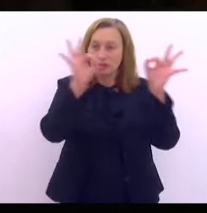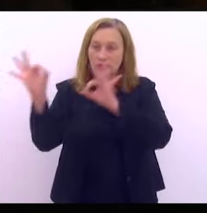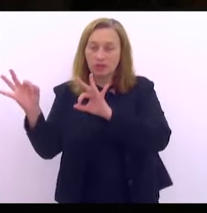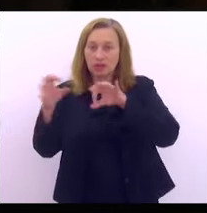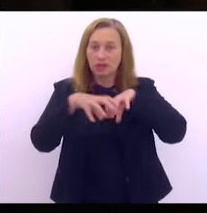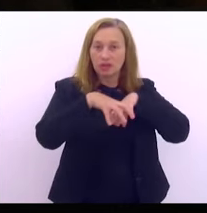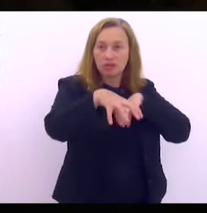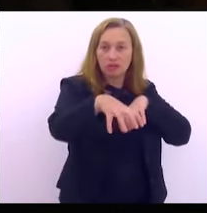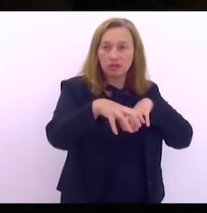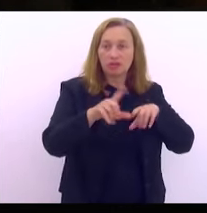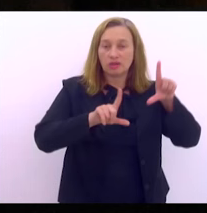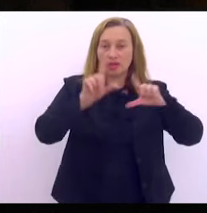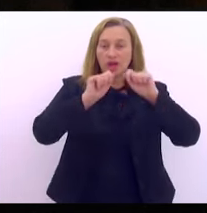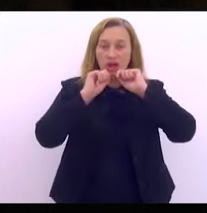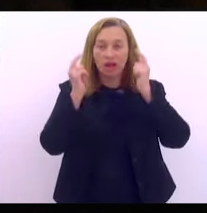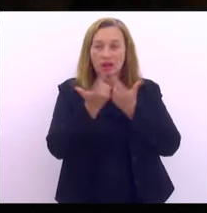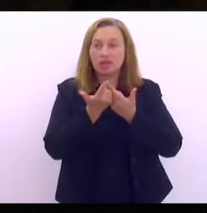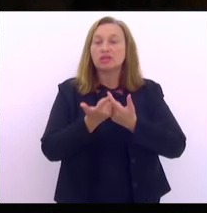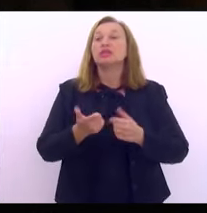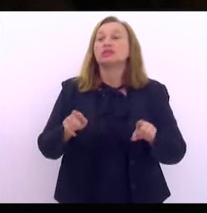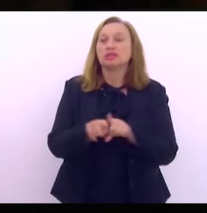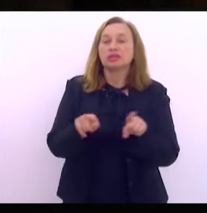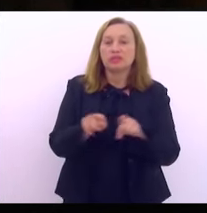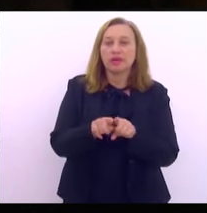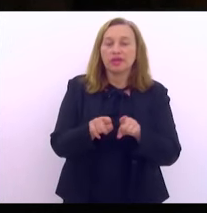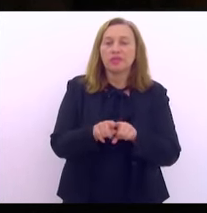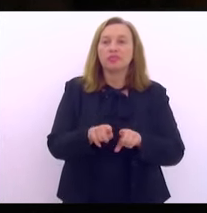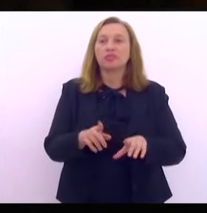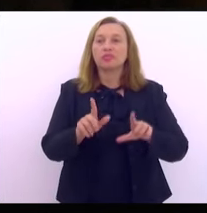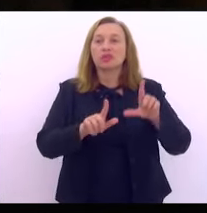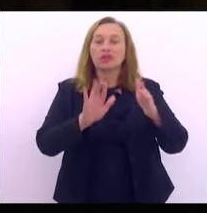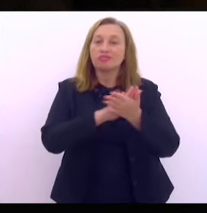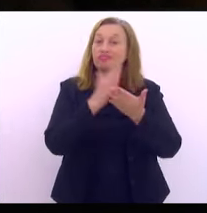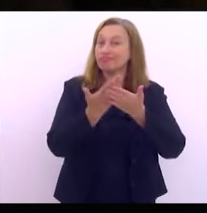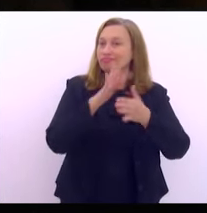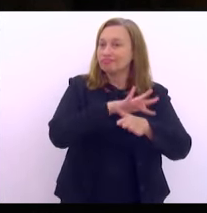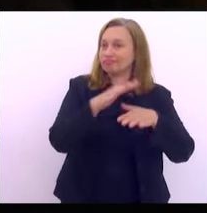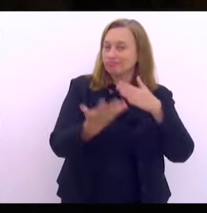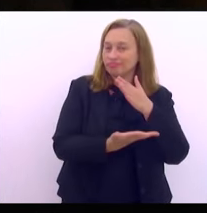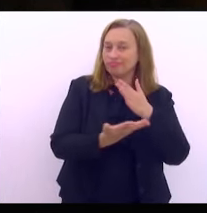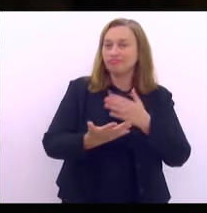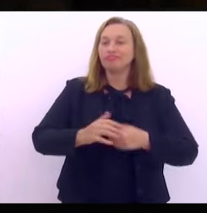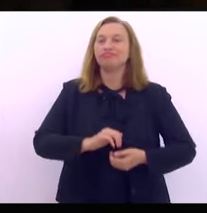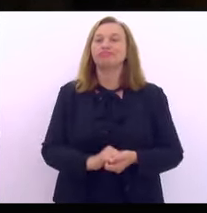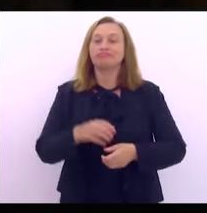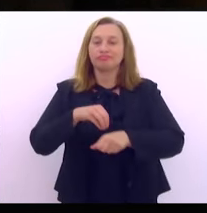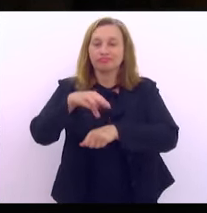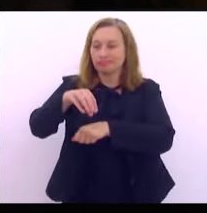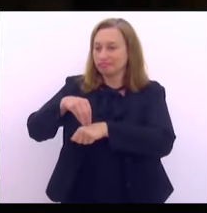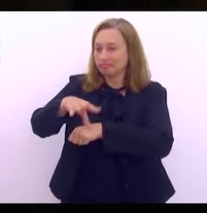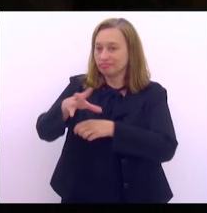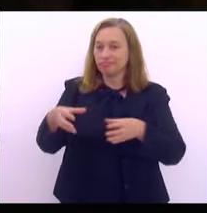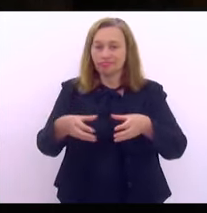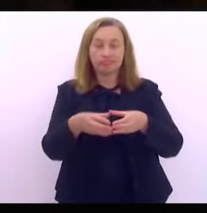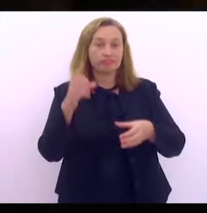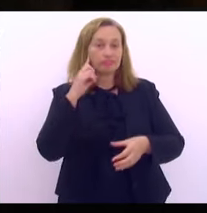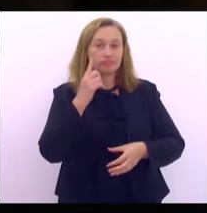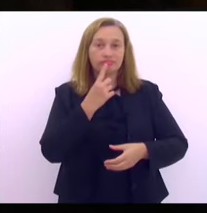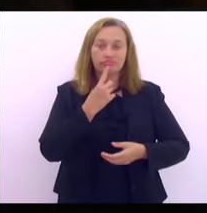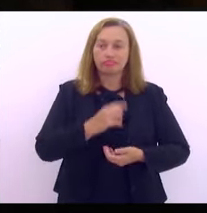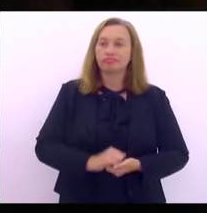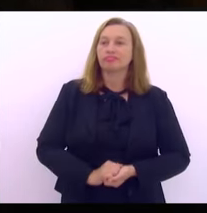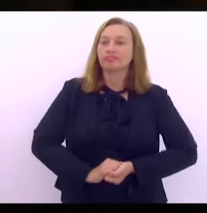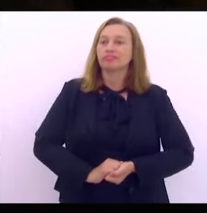senhora intérprete da língua de Libras, que leva a nossa voz aos portadores